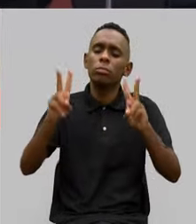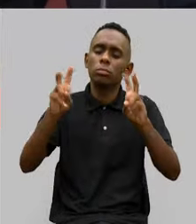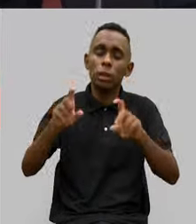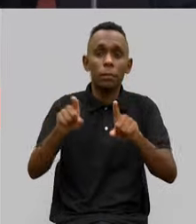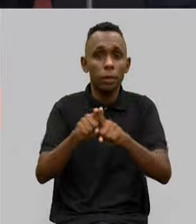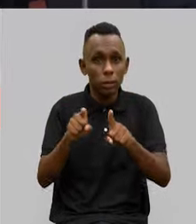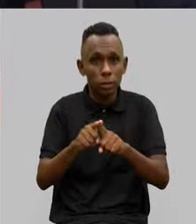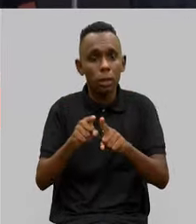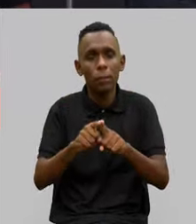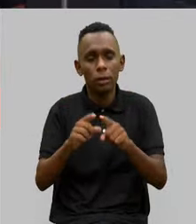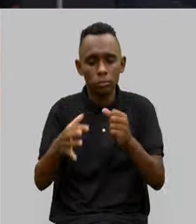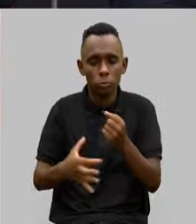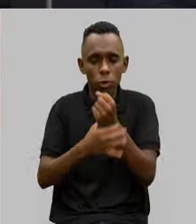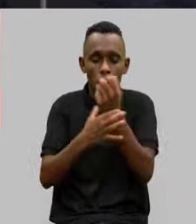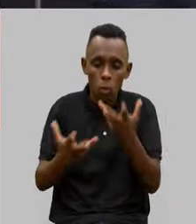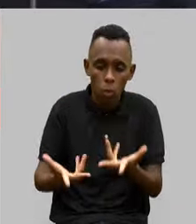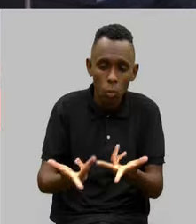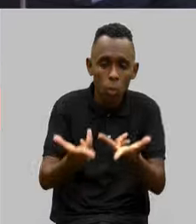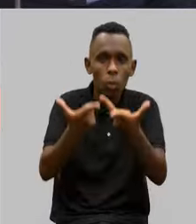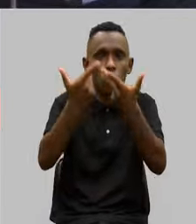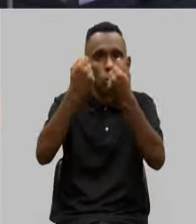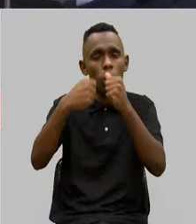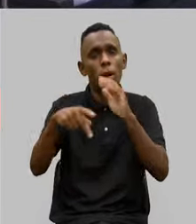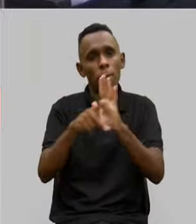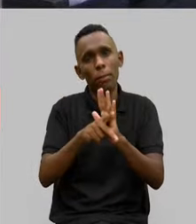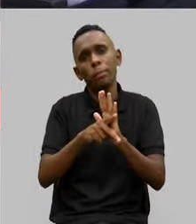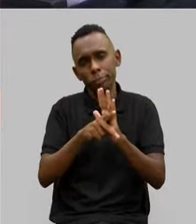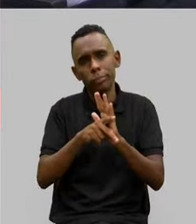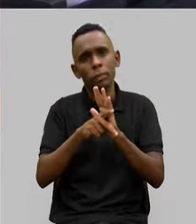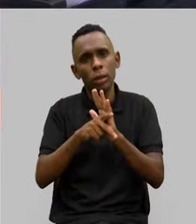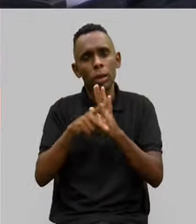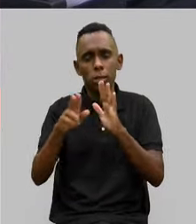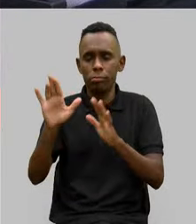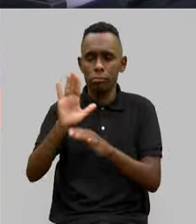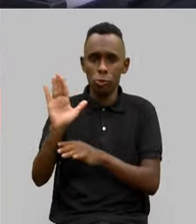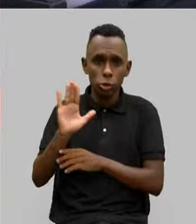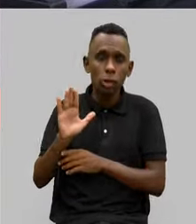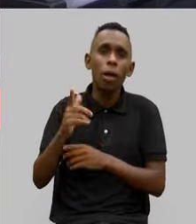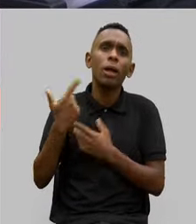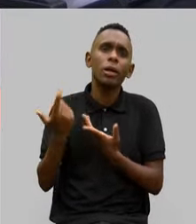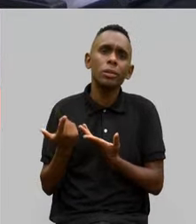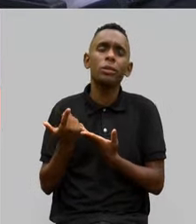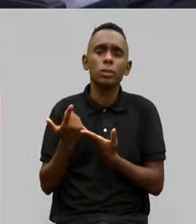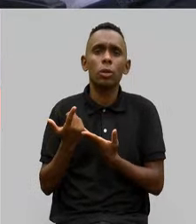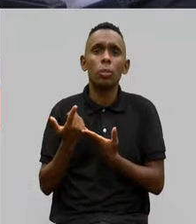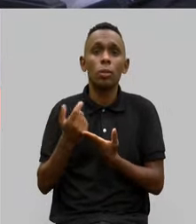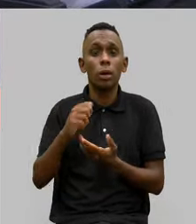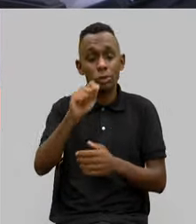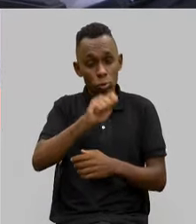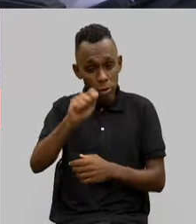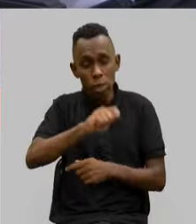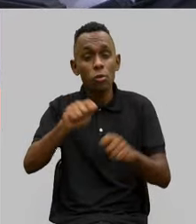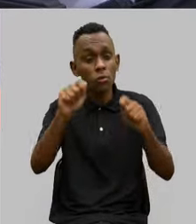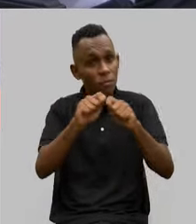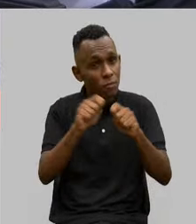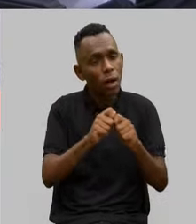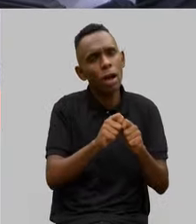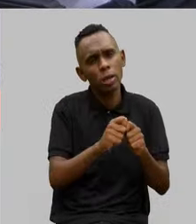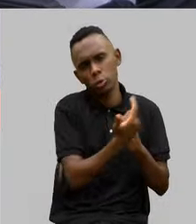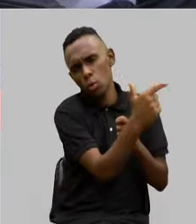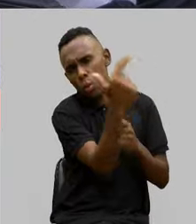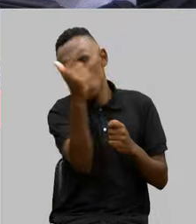da garantia da qualidade dos extratos eh da cannabis E assim a ame faz isso como muitas outras associações que a gente já